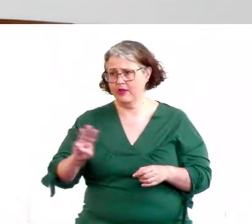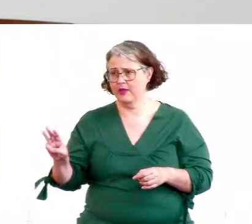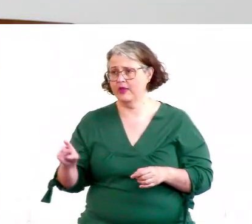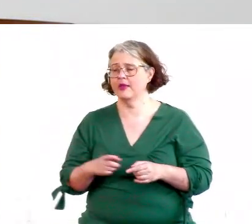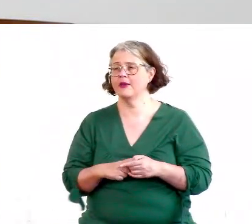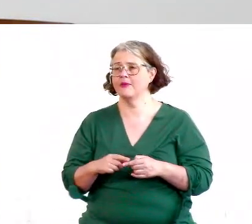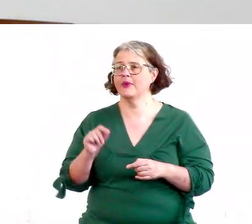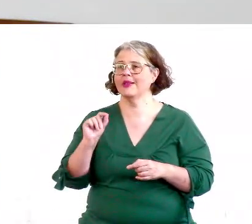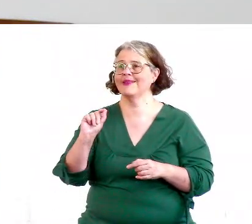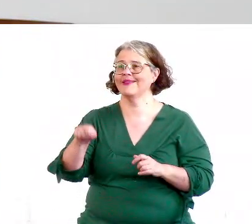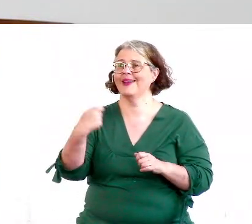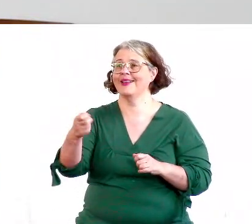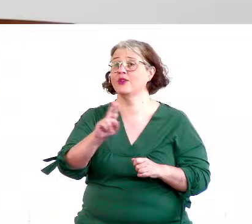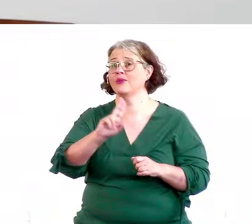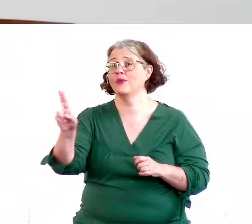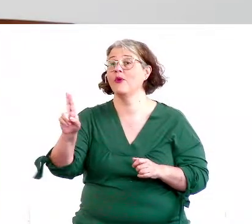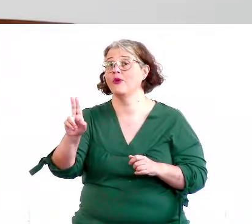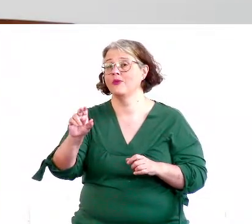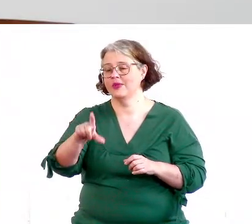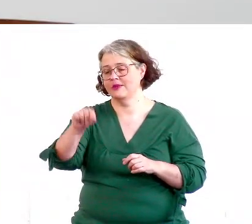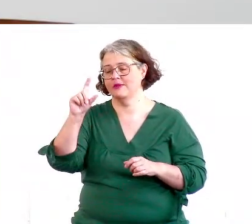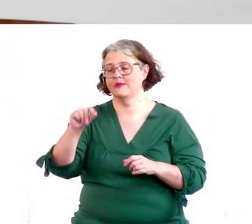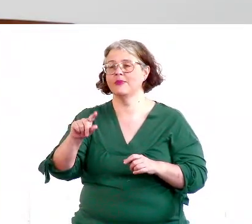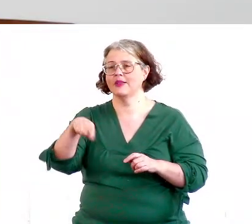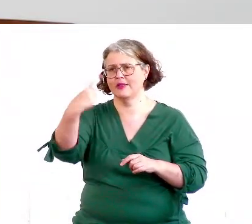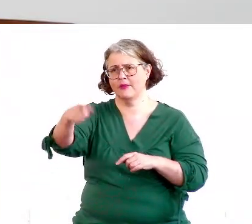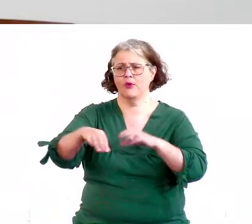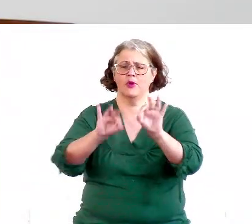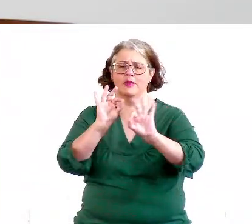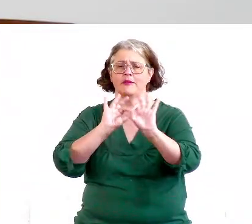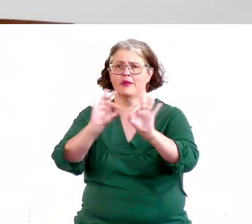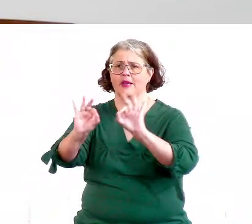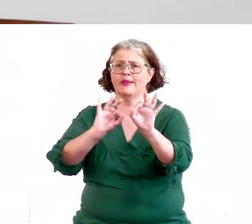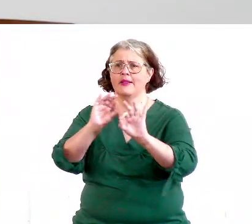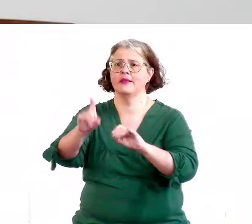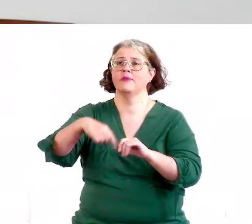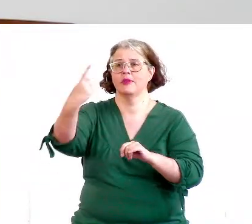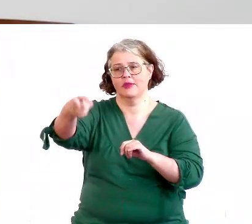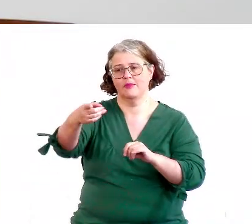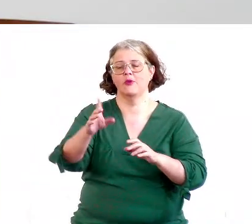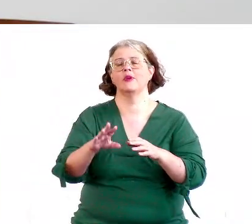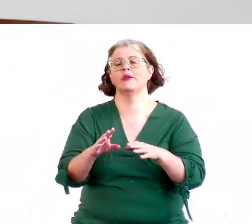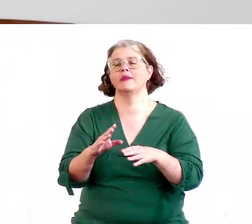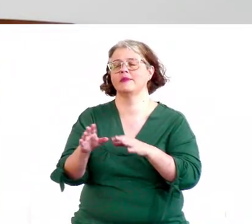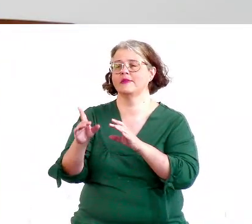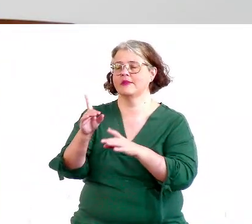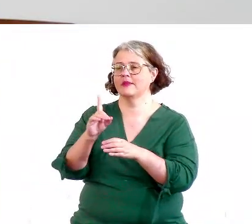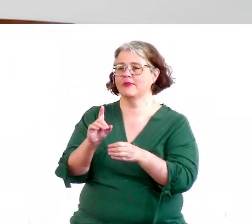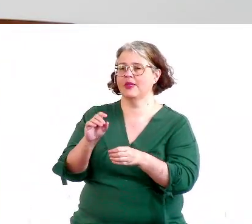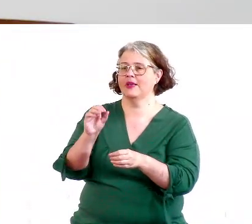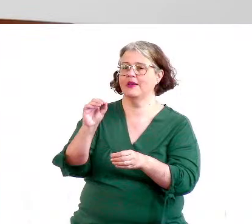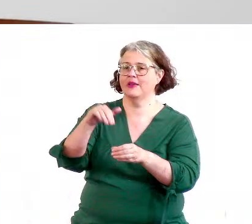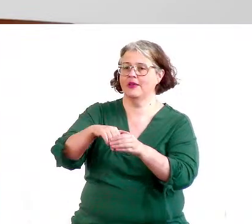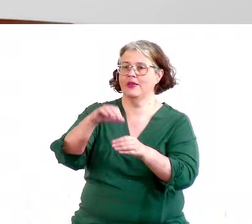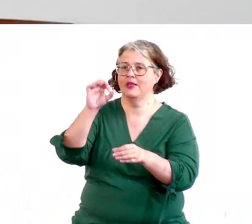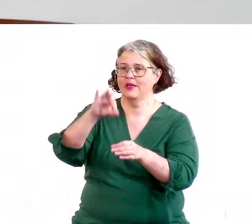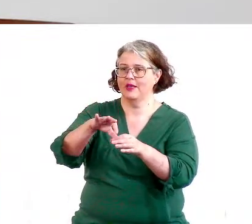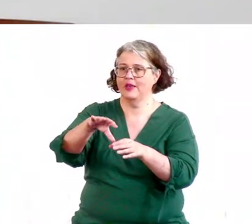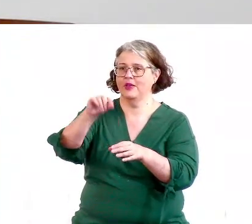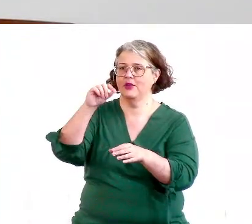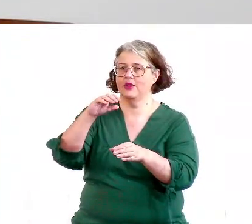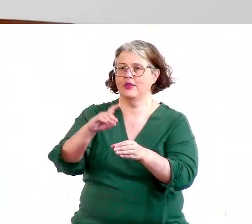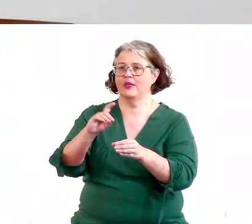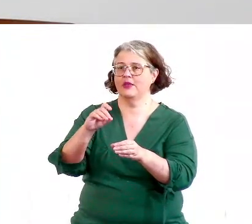indicações. Então, tenham liberdade para isso. Nós temos sempre bons processos de eleição de oficiais aqui na igreja. Nós